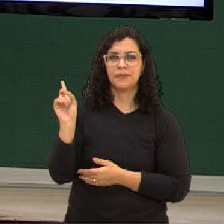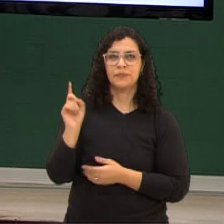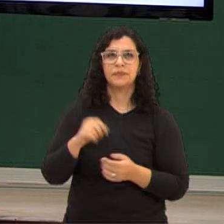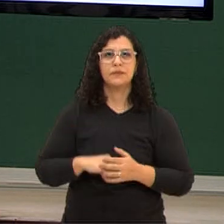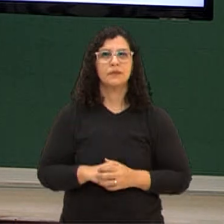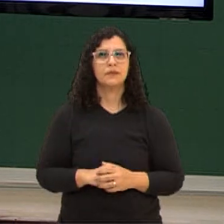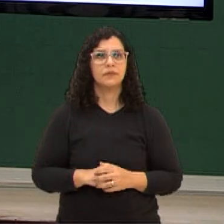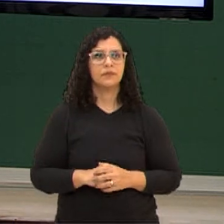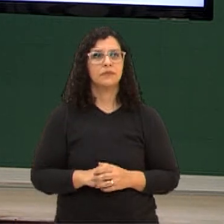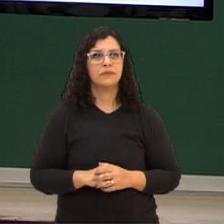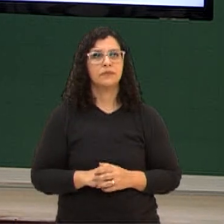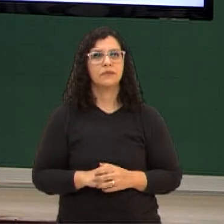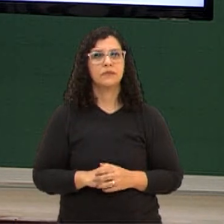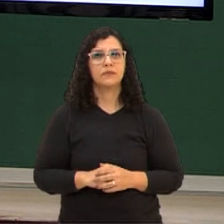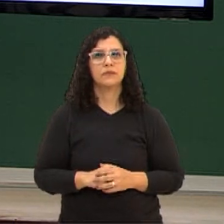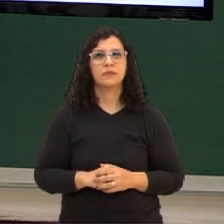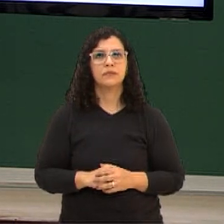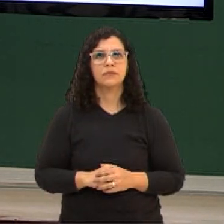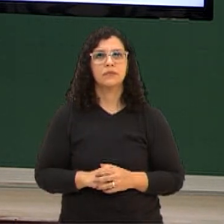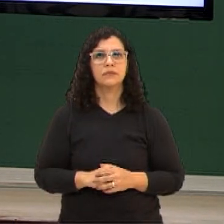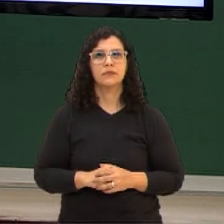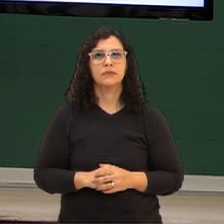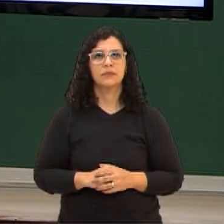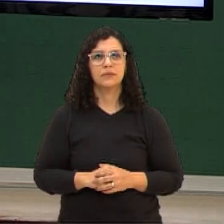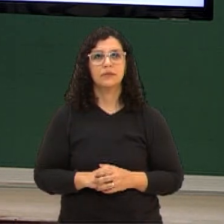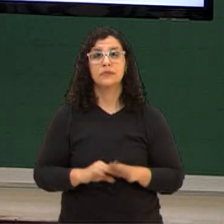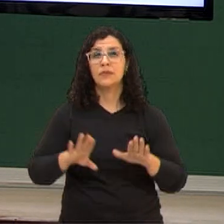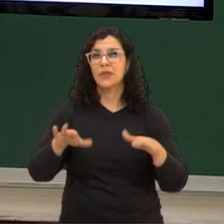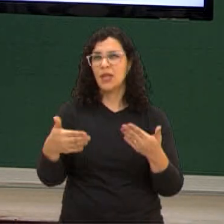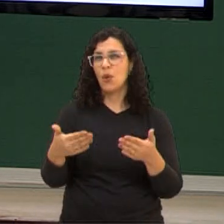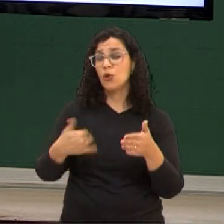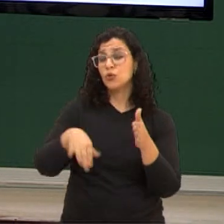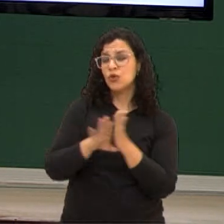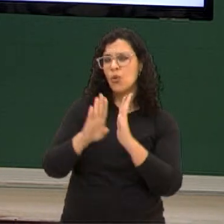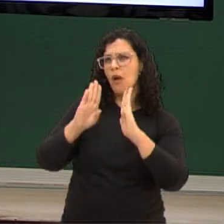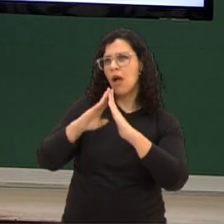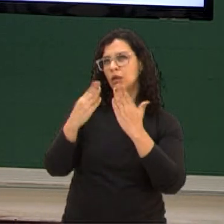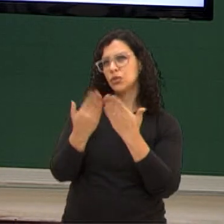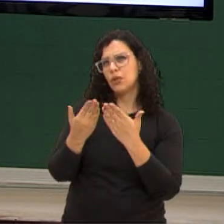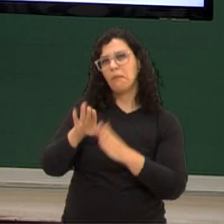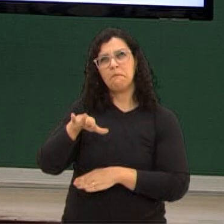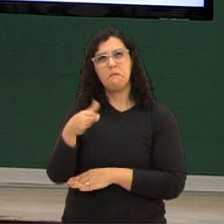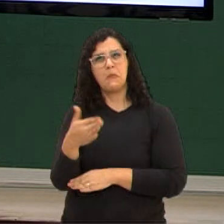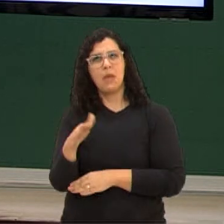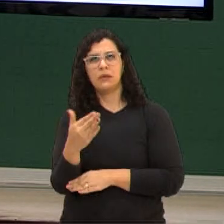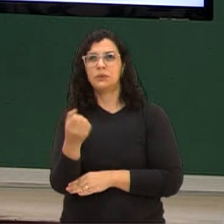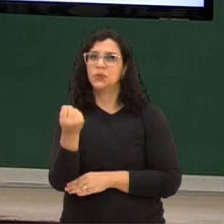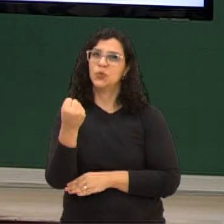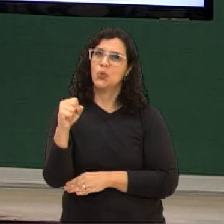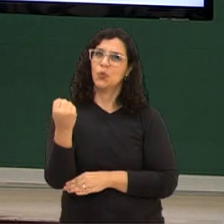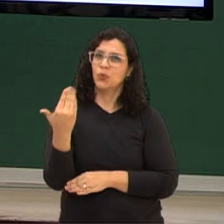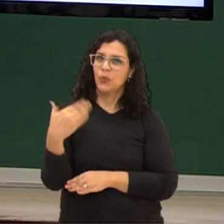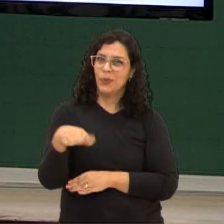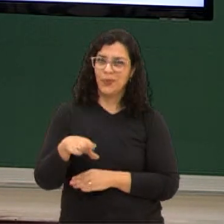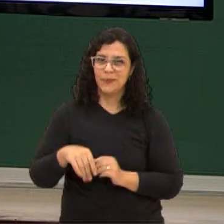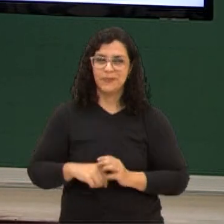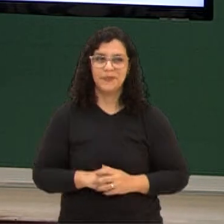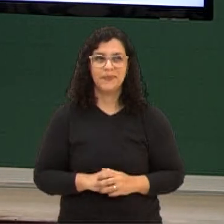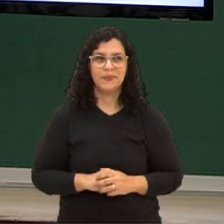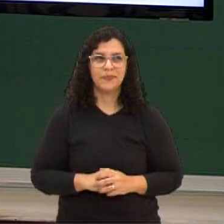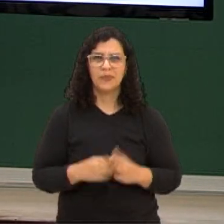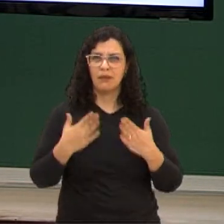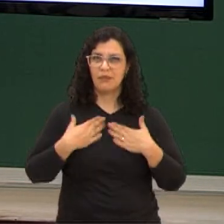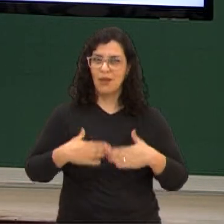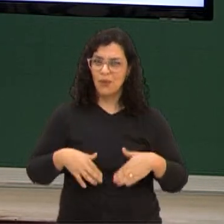en la escuela alrededor de las 8:30. Então, ela chega na escola por volta das 8:30.